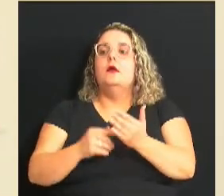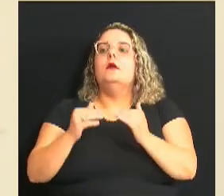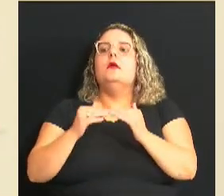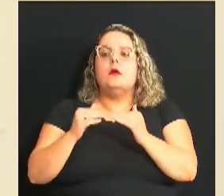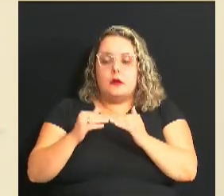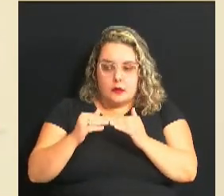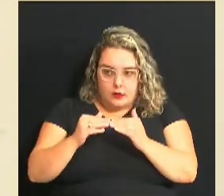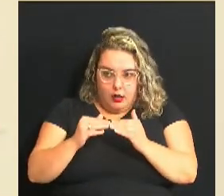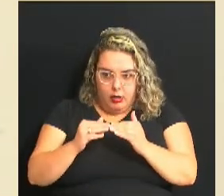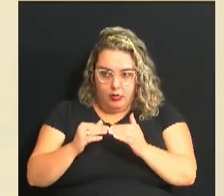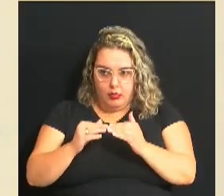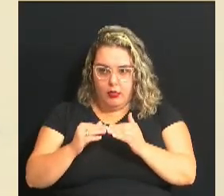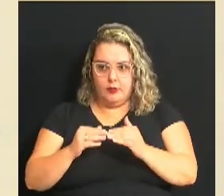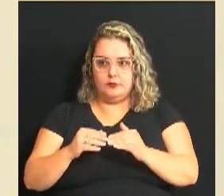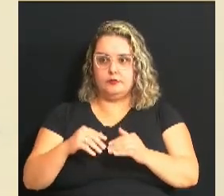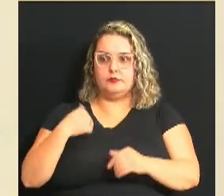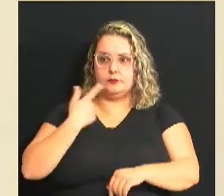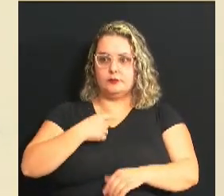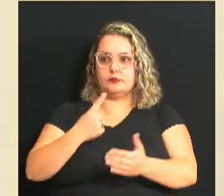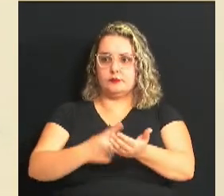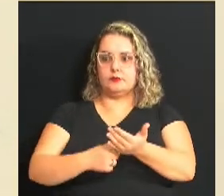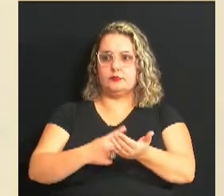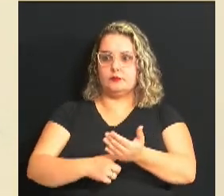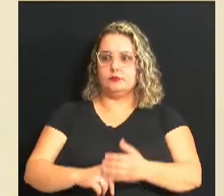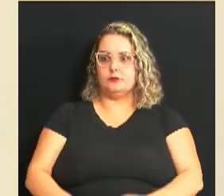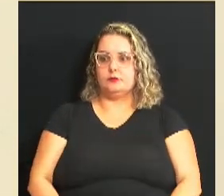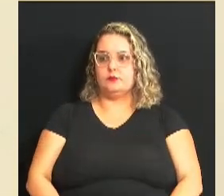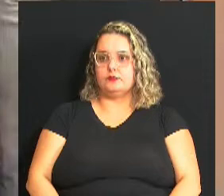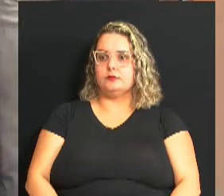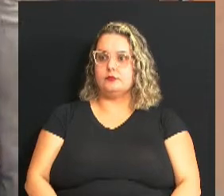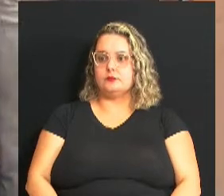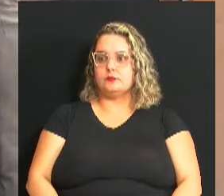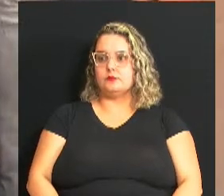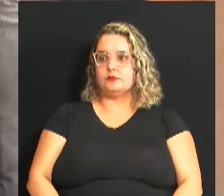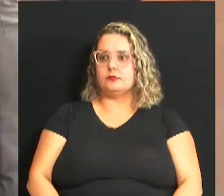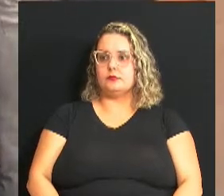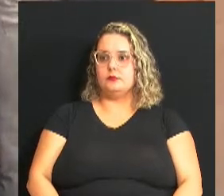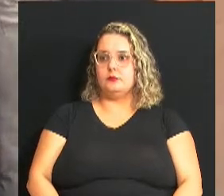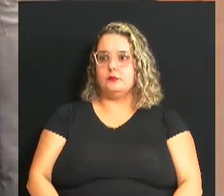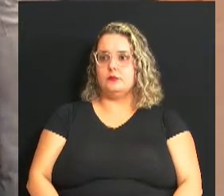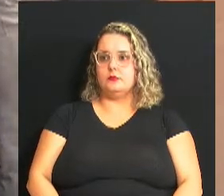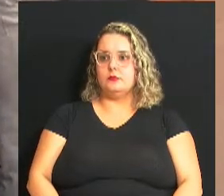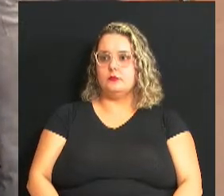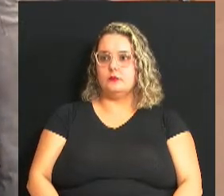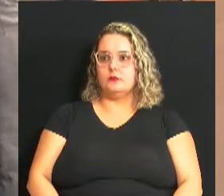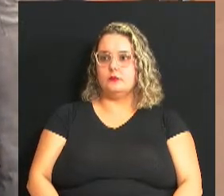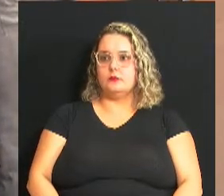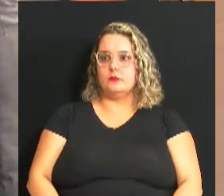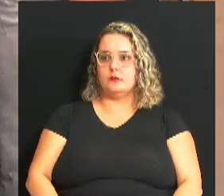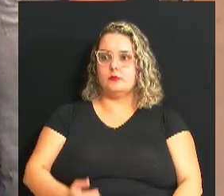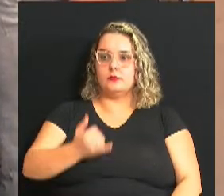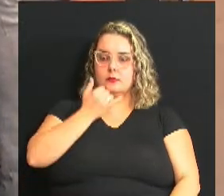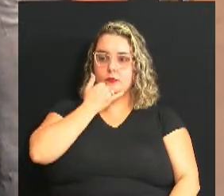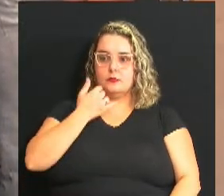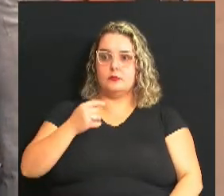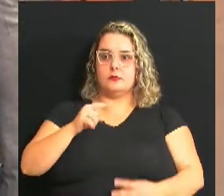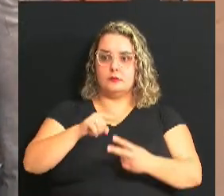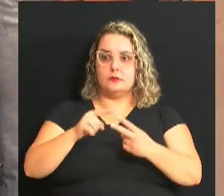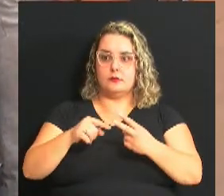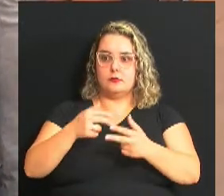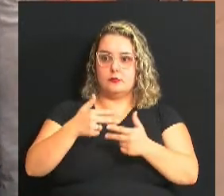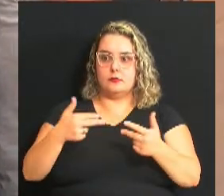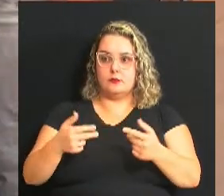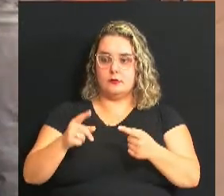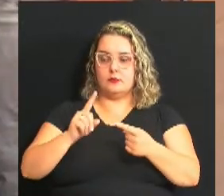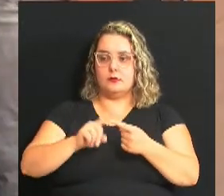por conta dos nossos compromissos. Tá bom? Eu queria destacar duas coisas: a questão da